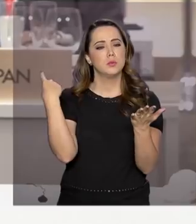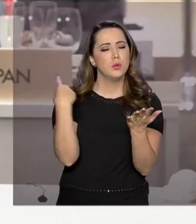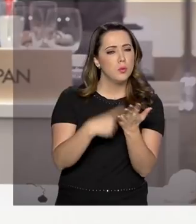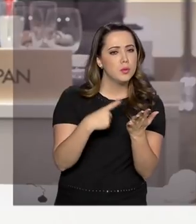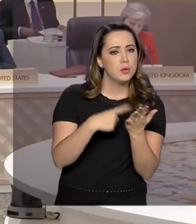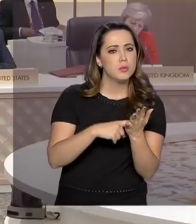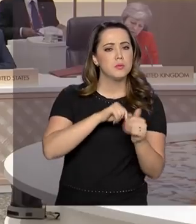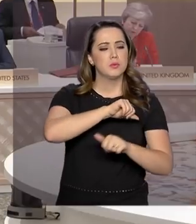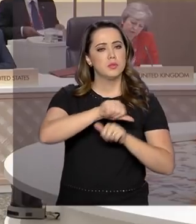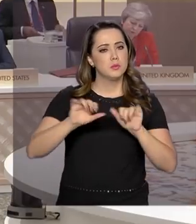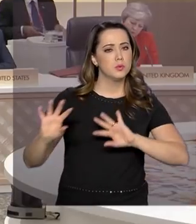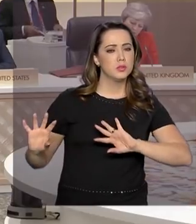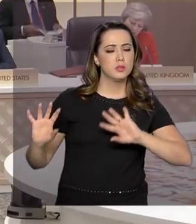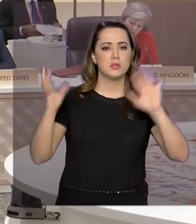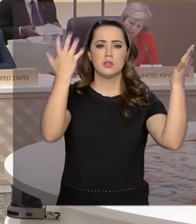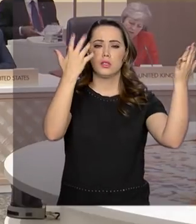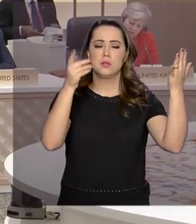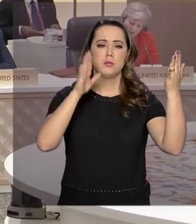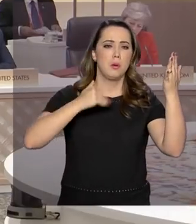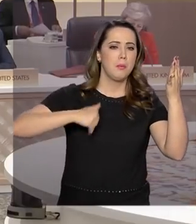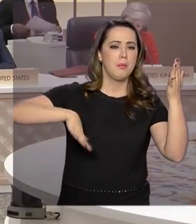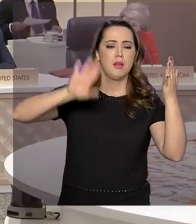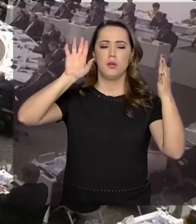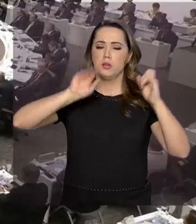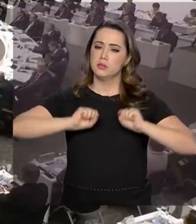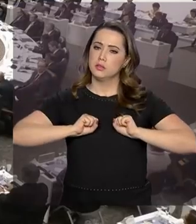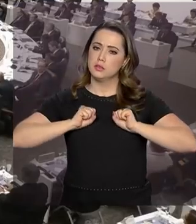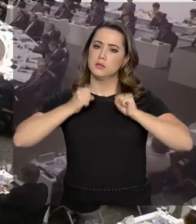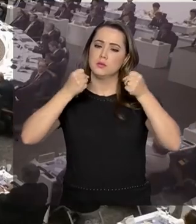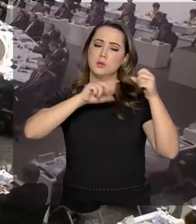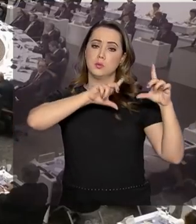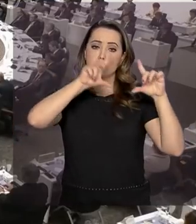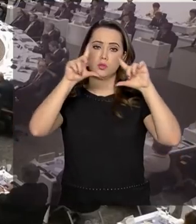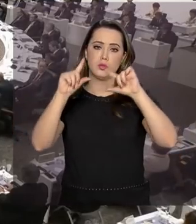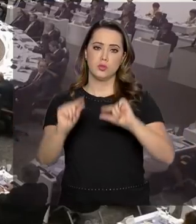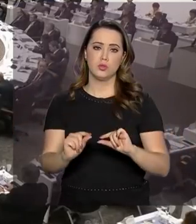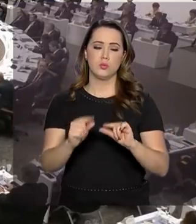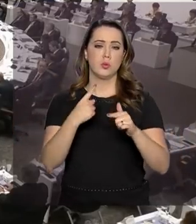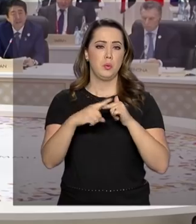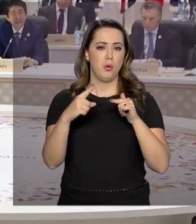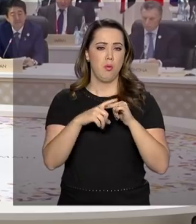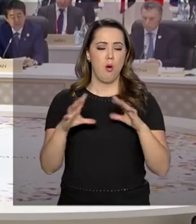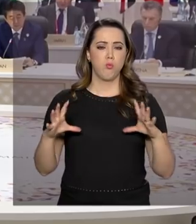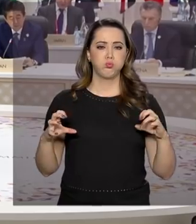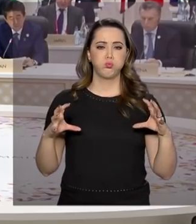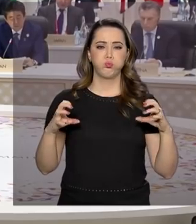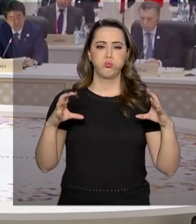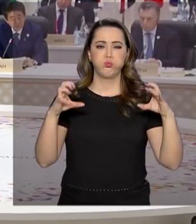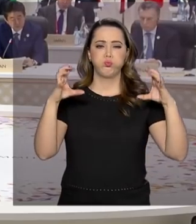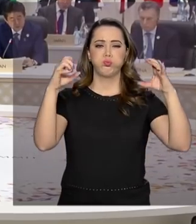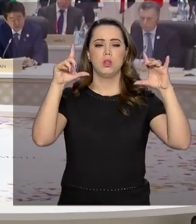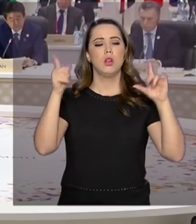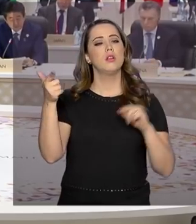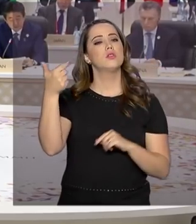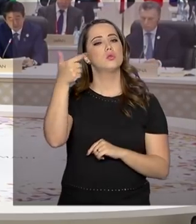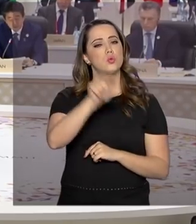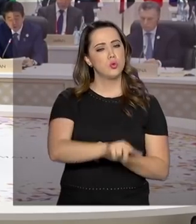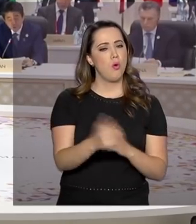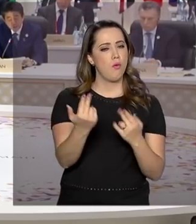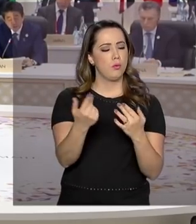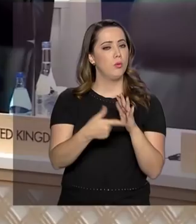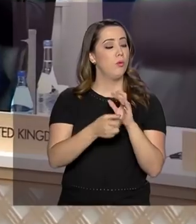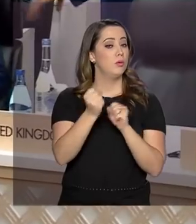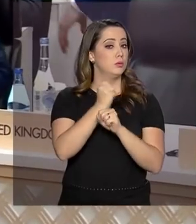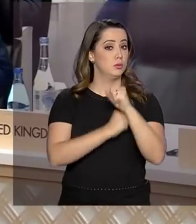climáticas, sugerindo maiores esforços para reduzir o efeito estufa. E, de novo, igual ao ano